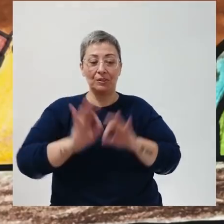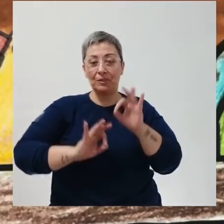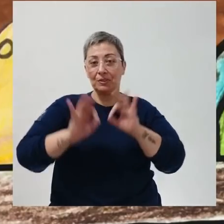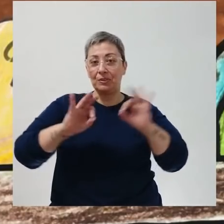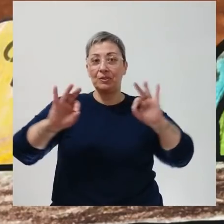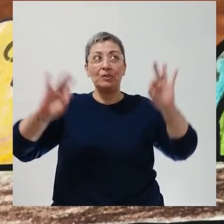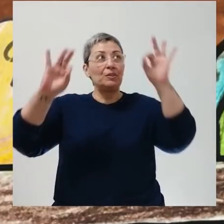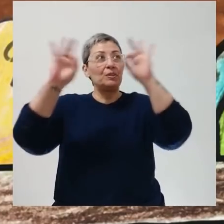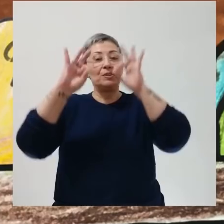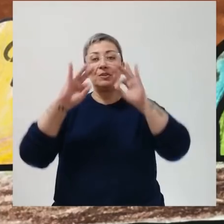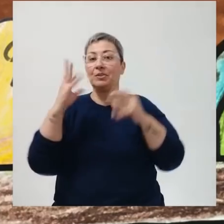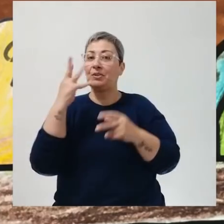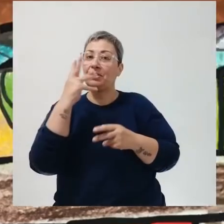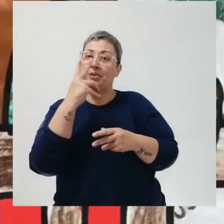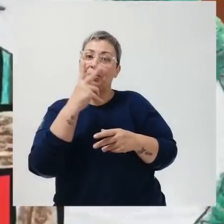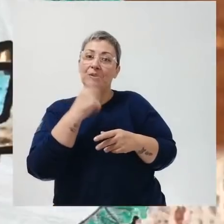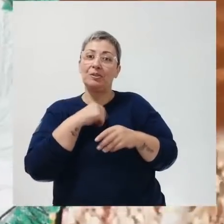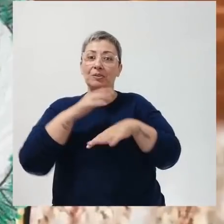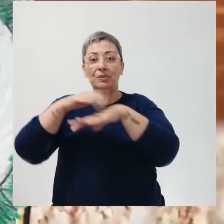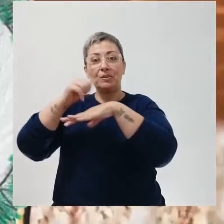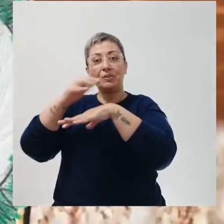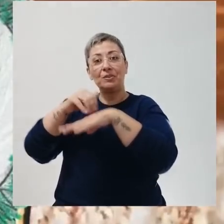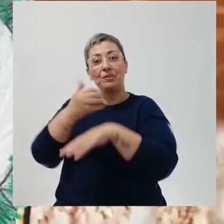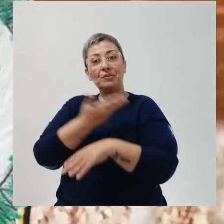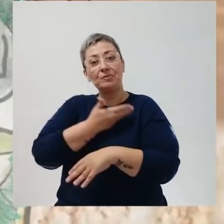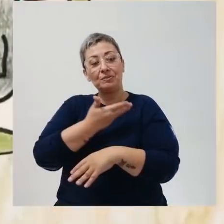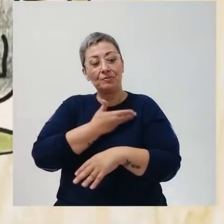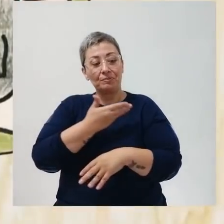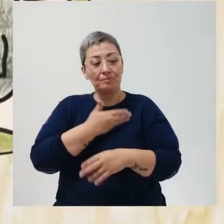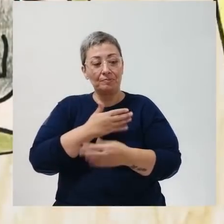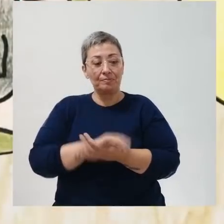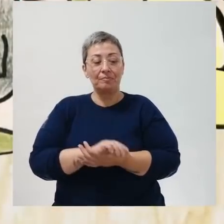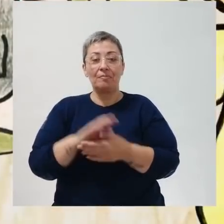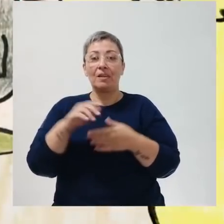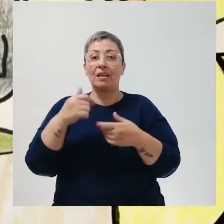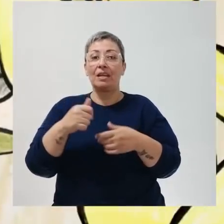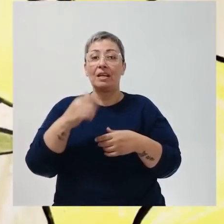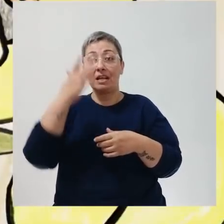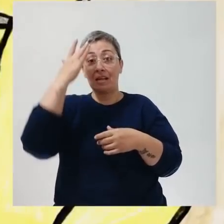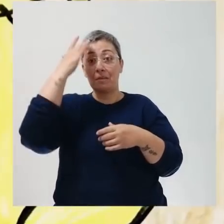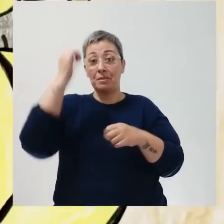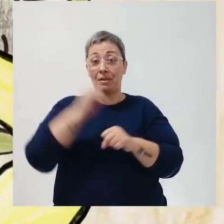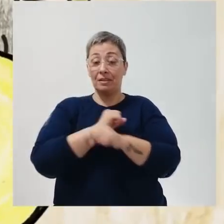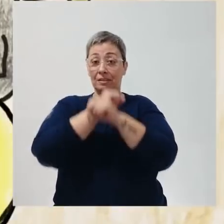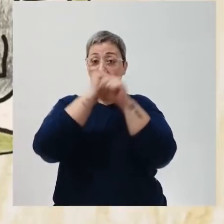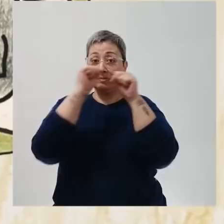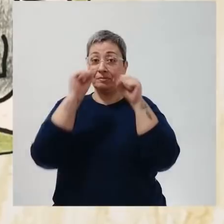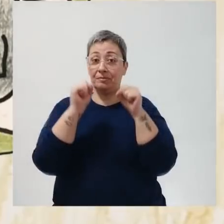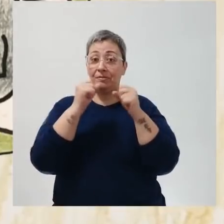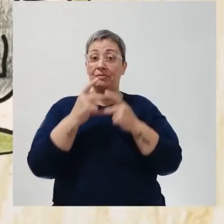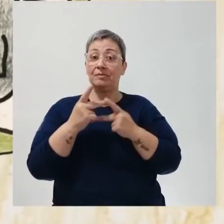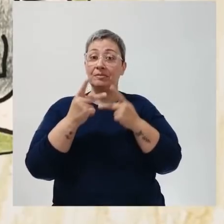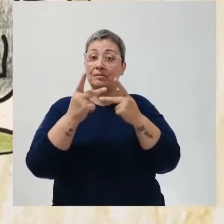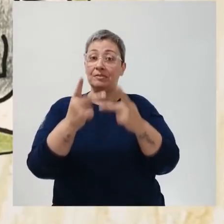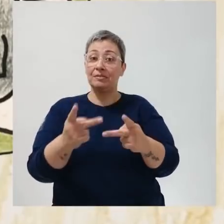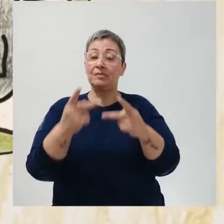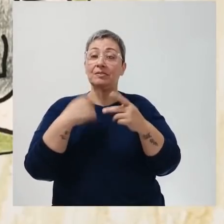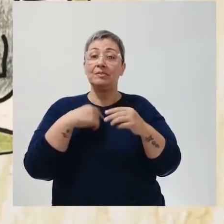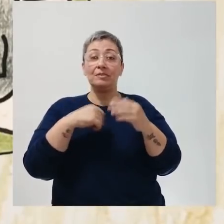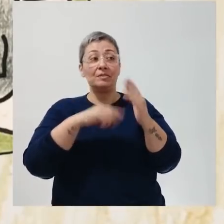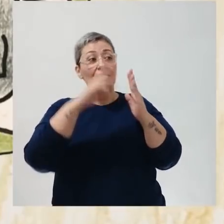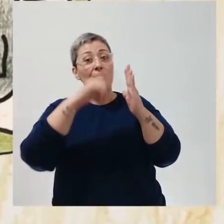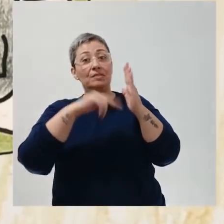Enfeitou todo bonitinho e chamou um amiguinho. Na manhã seguinte, visitou as obras